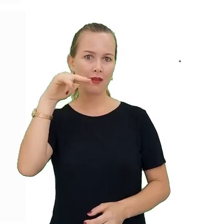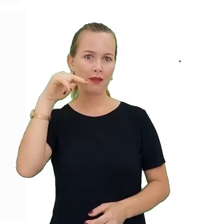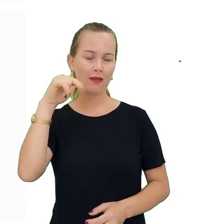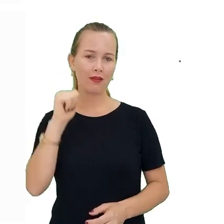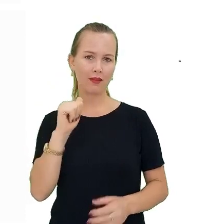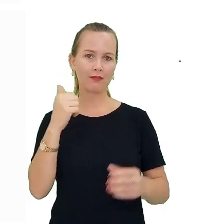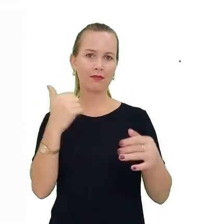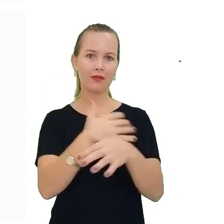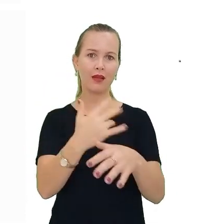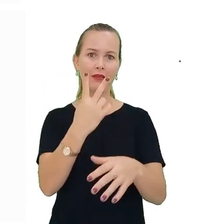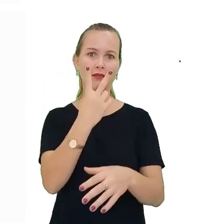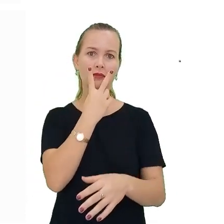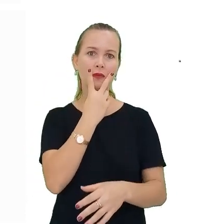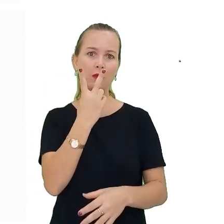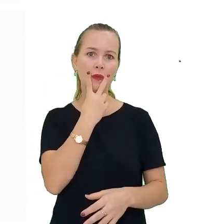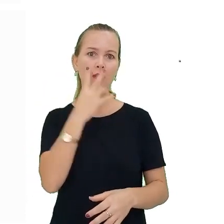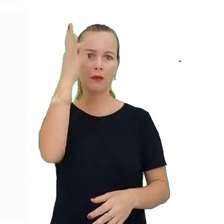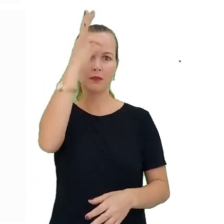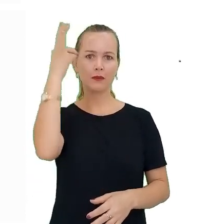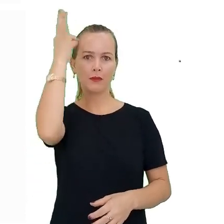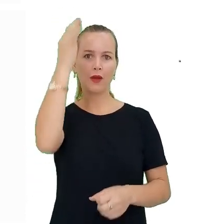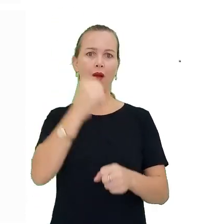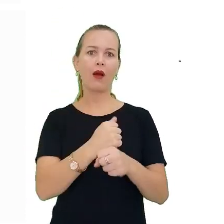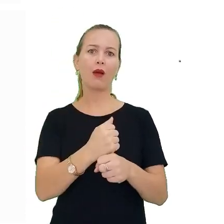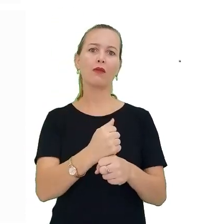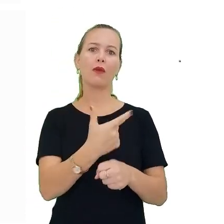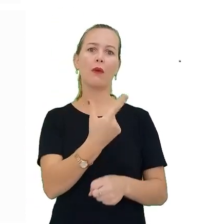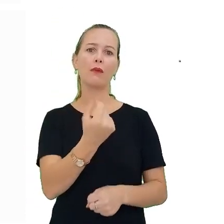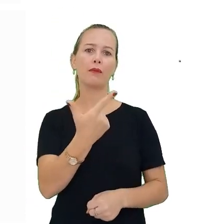Vitória Espírito Santo, ano 2021.